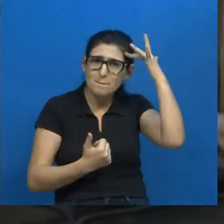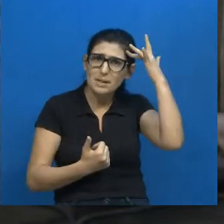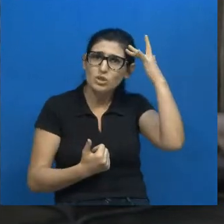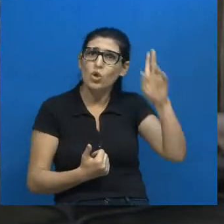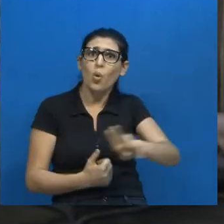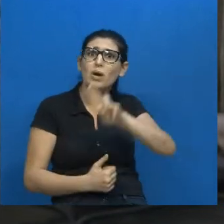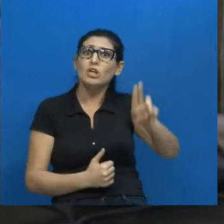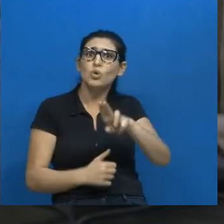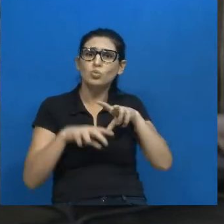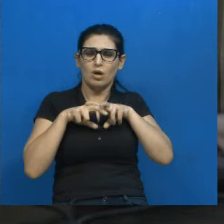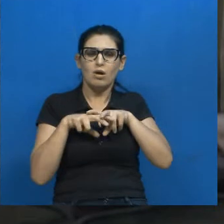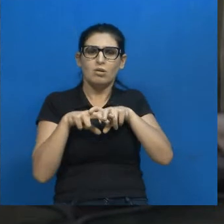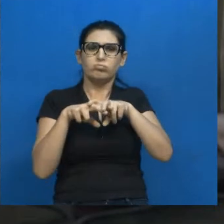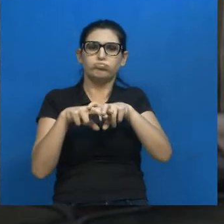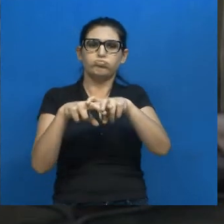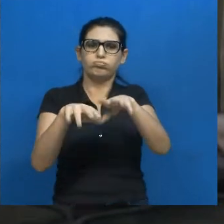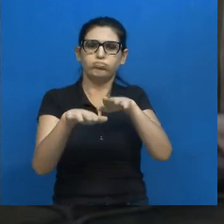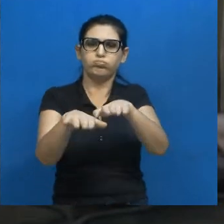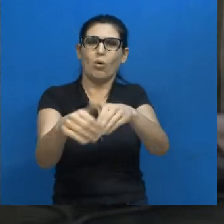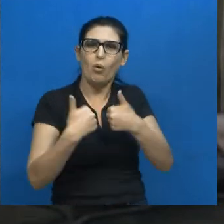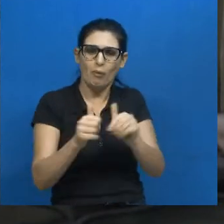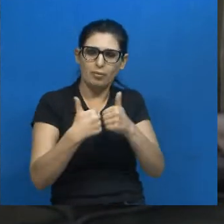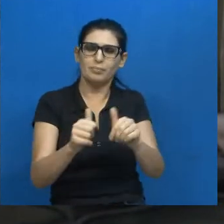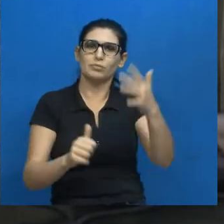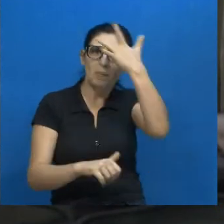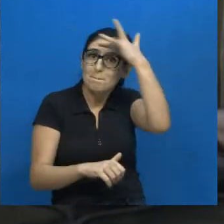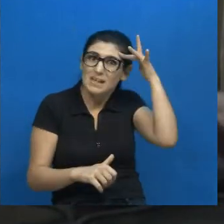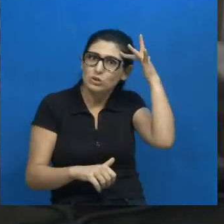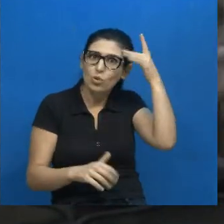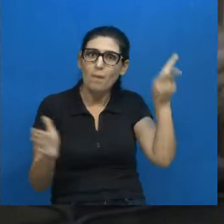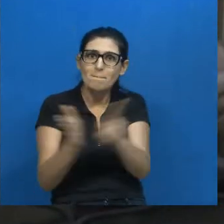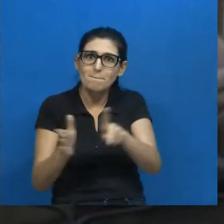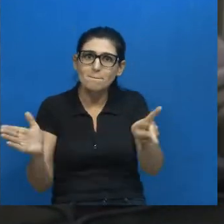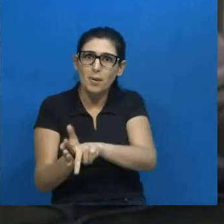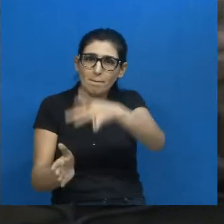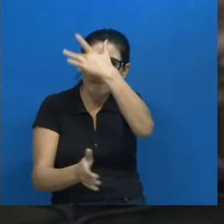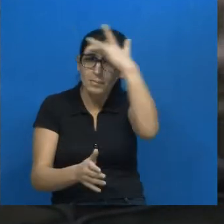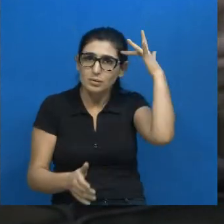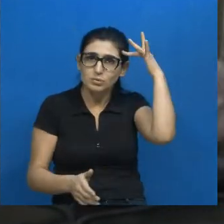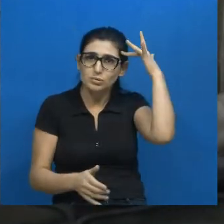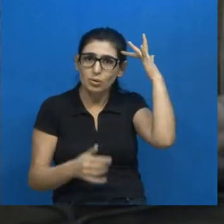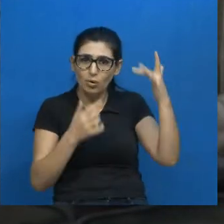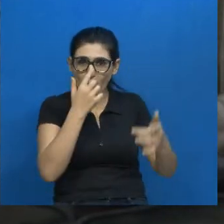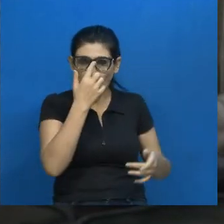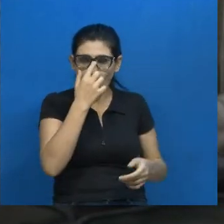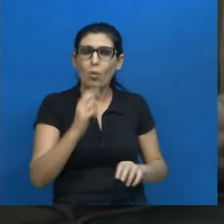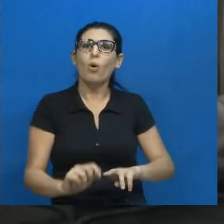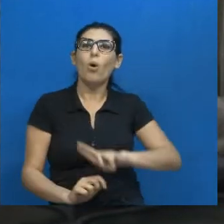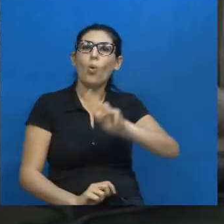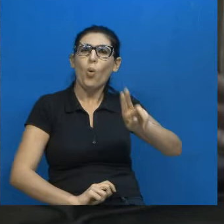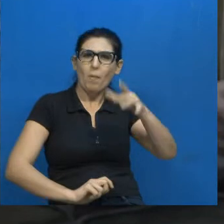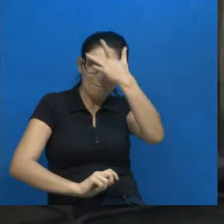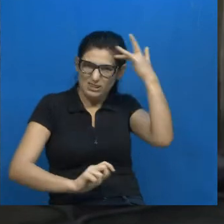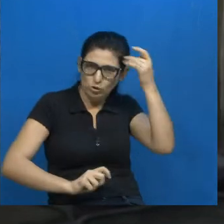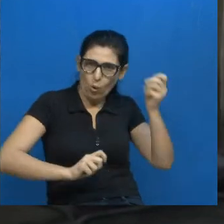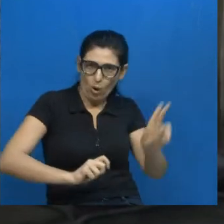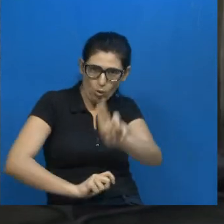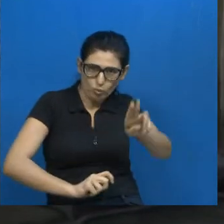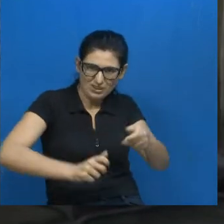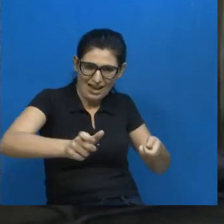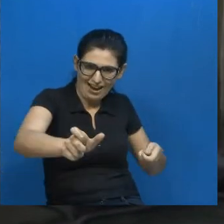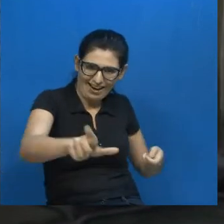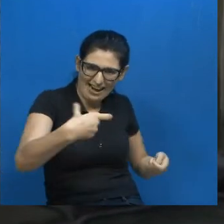uso do transporte. E nesse perfil do usuário, cada vez que você faz uso do cartão, ele faz